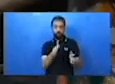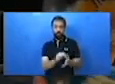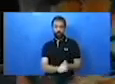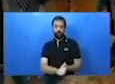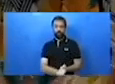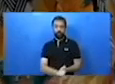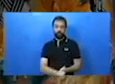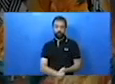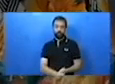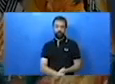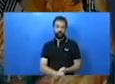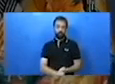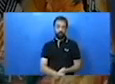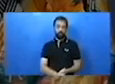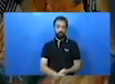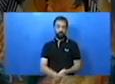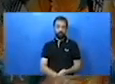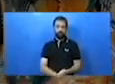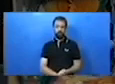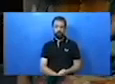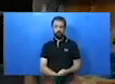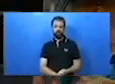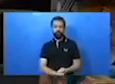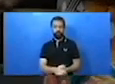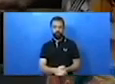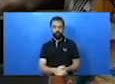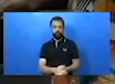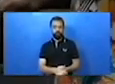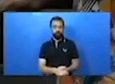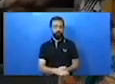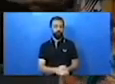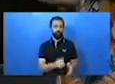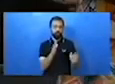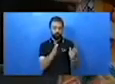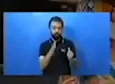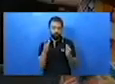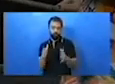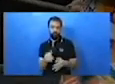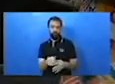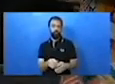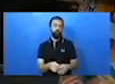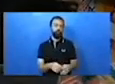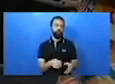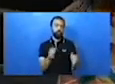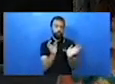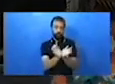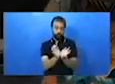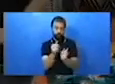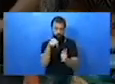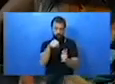a figura em 4 partes iguais. Cada uma com 6 quadradinhos, porque